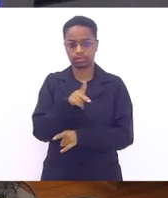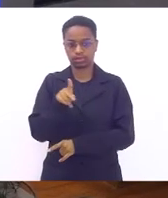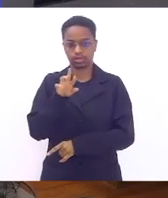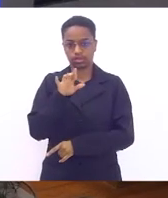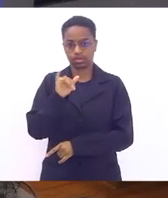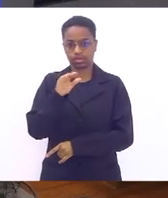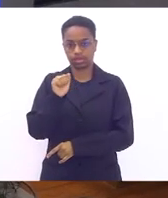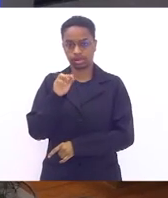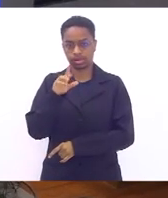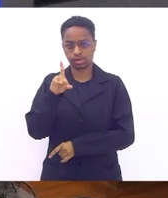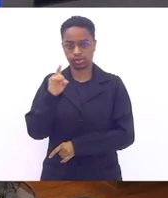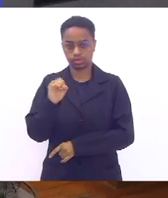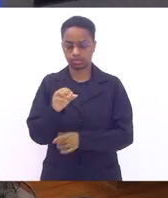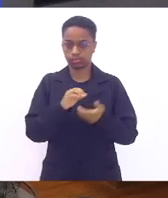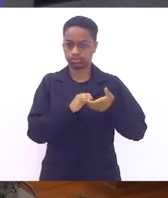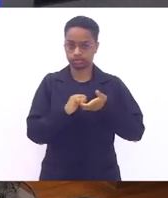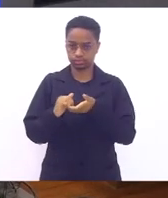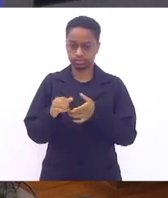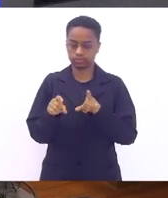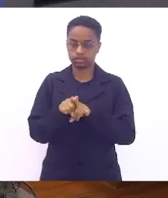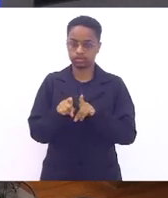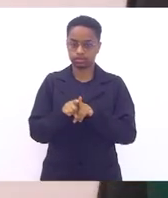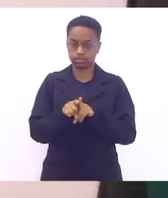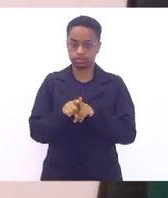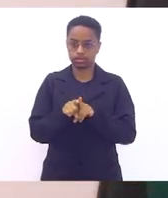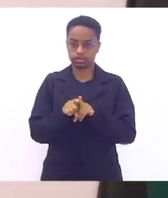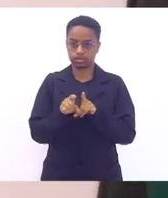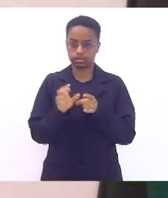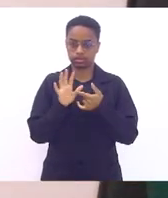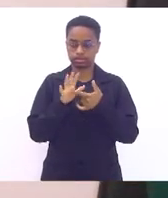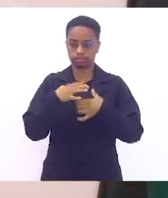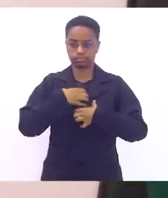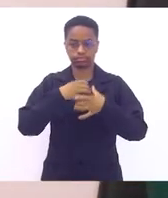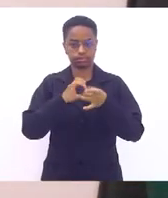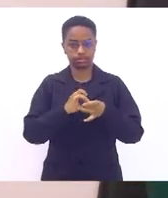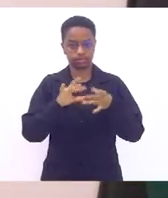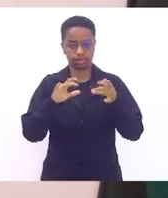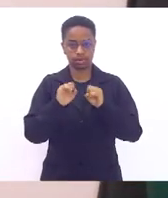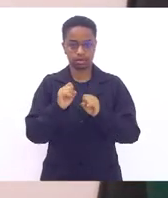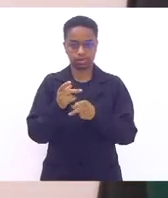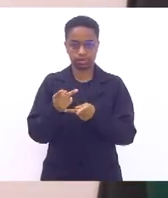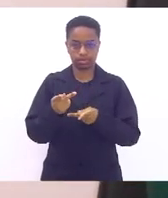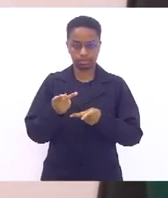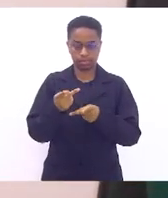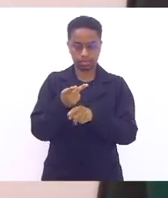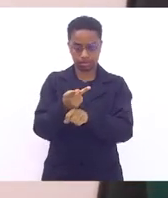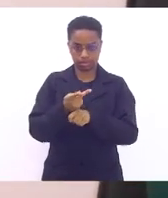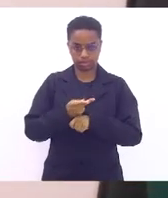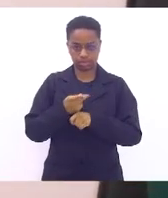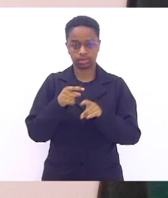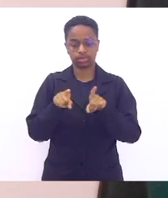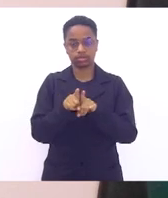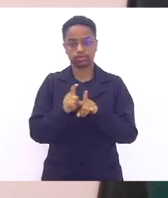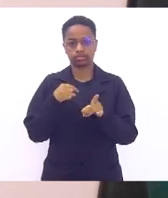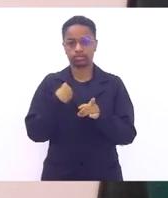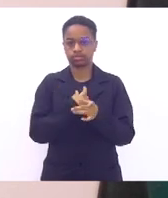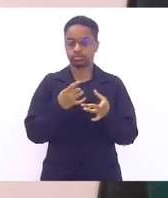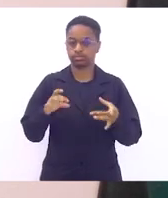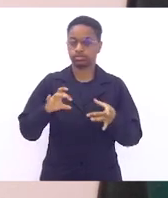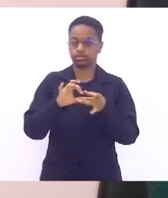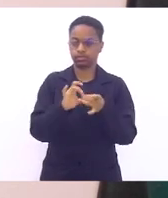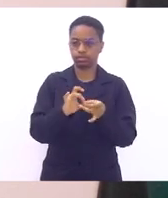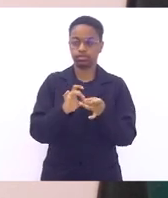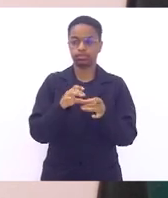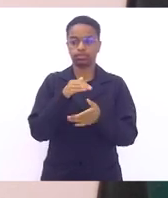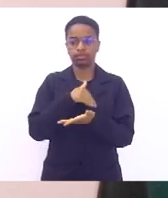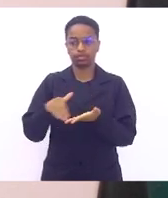Assensio, manda saudações e se coloca à disposição. Nós temos parceria já